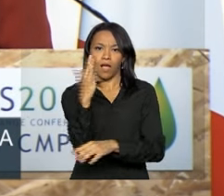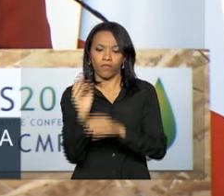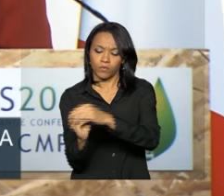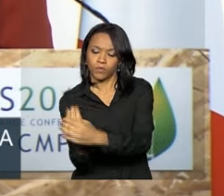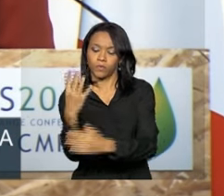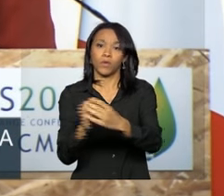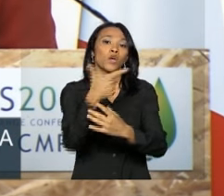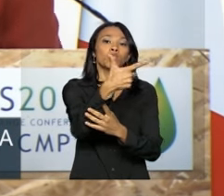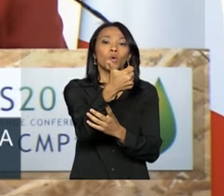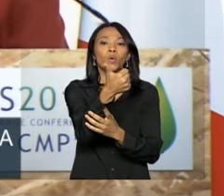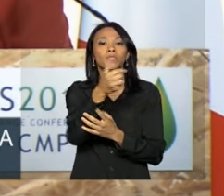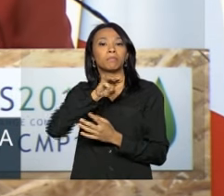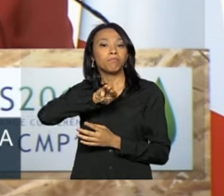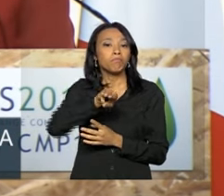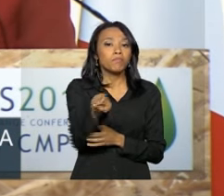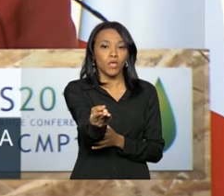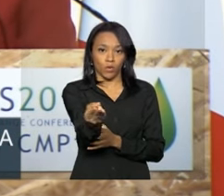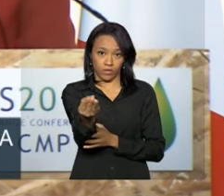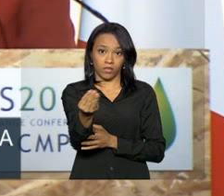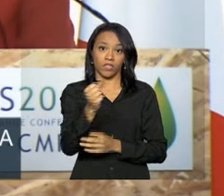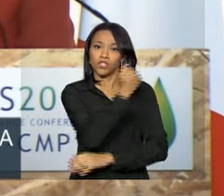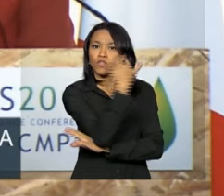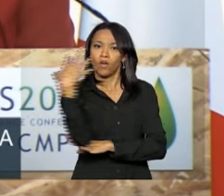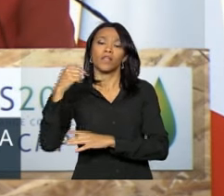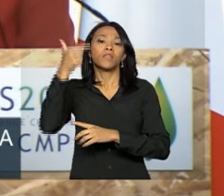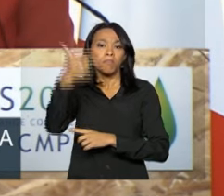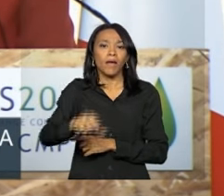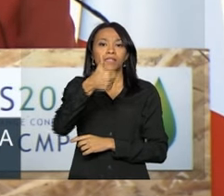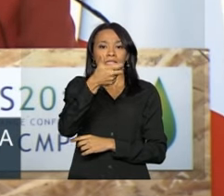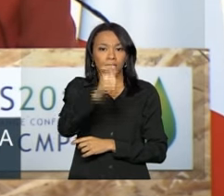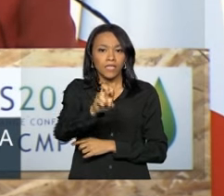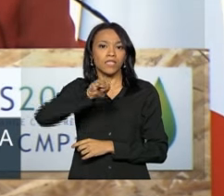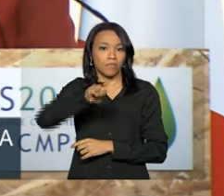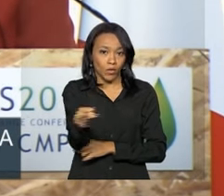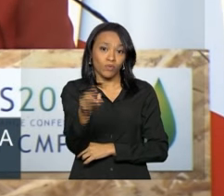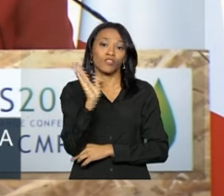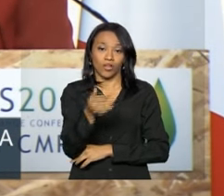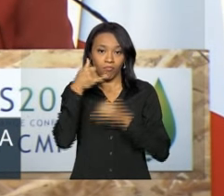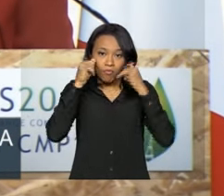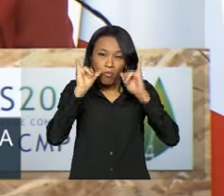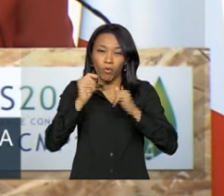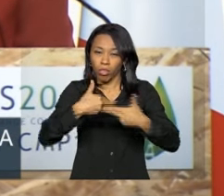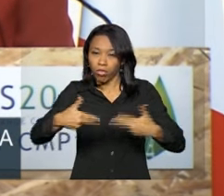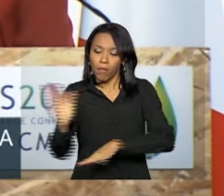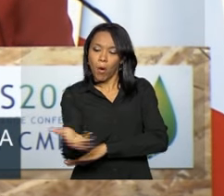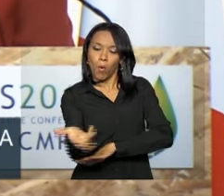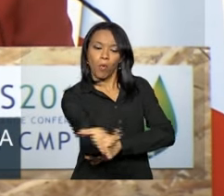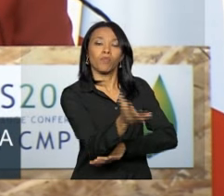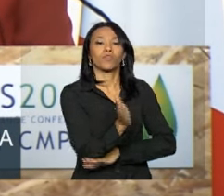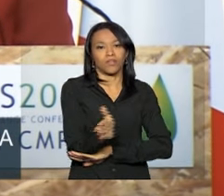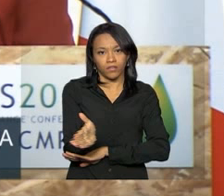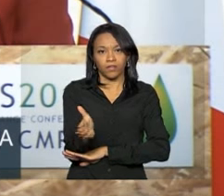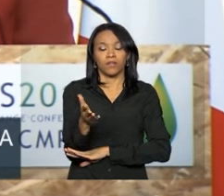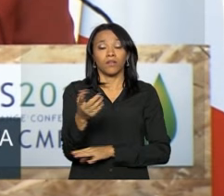12 milhões de hectares de florestas e outros 15 milhões de hectares de pastagens degradadas. Além disso,